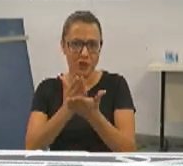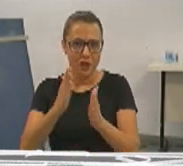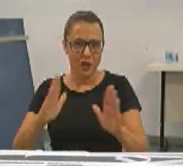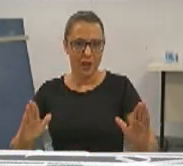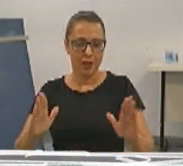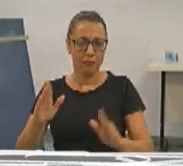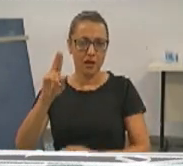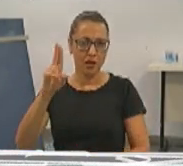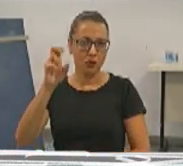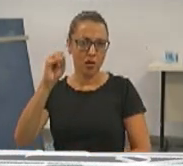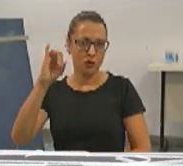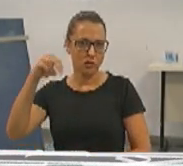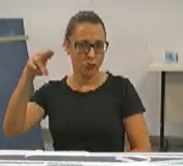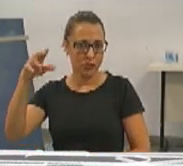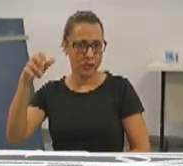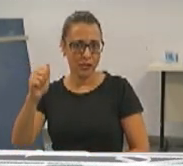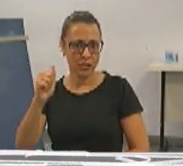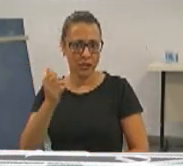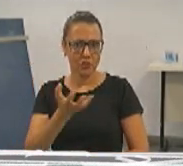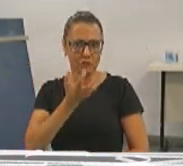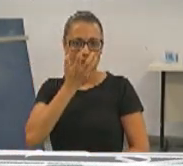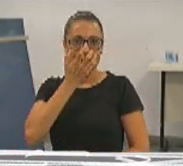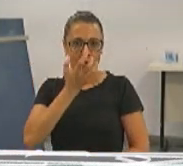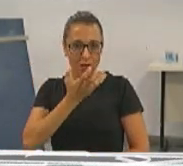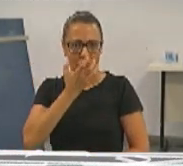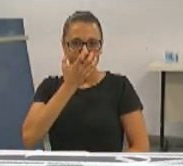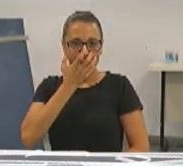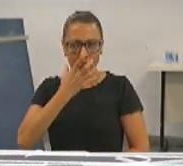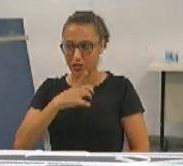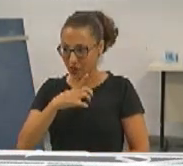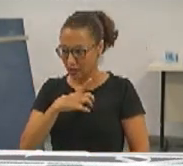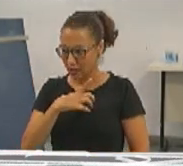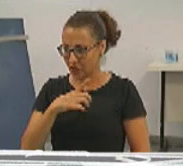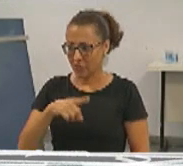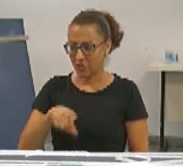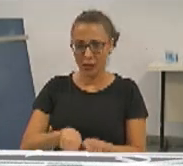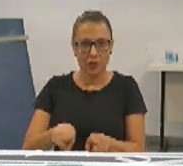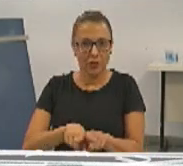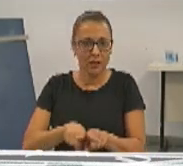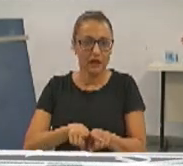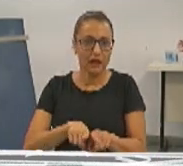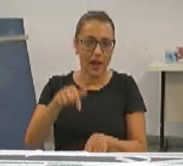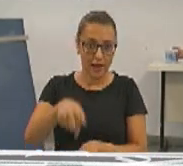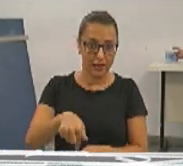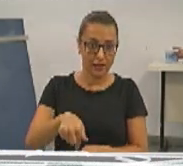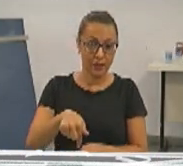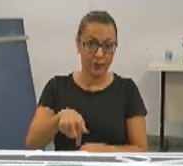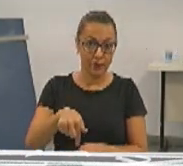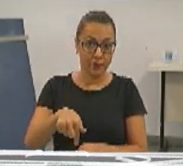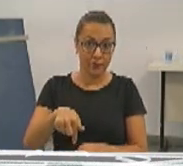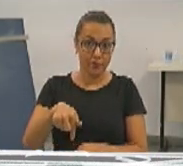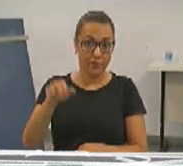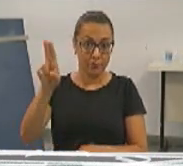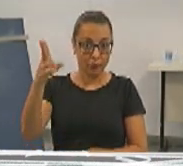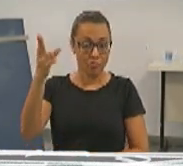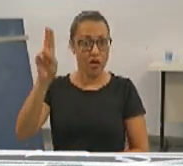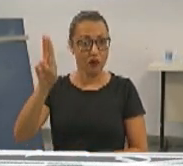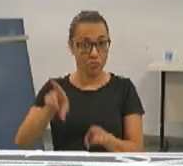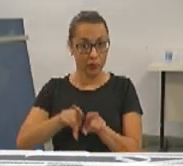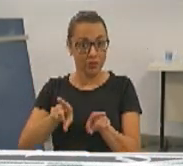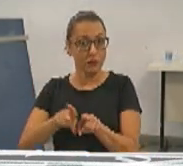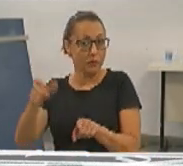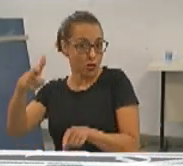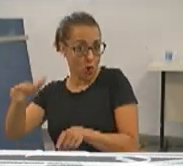usina de oxigênio, que era um problema muito grave aqui no HU, né, substituído por um contrato com a White Martins, depois com uma outra empresa,